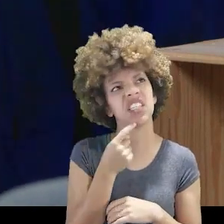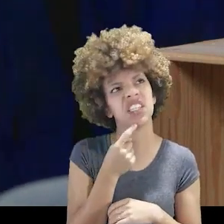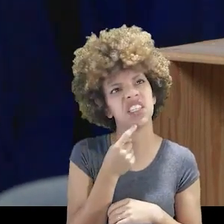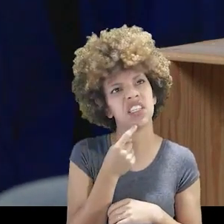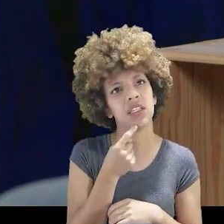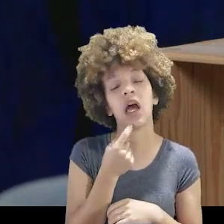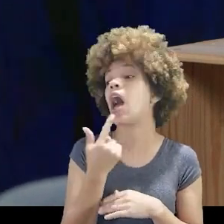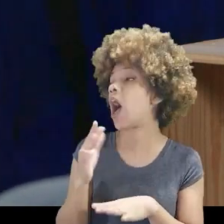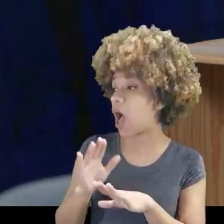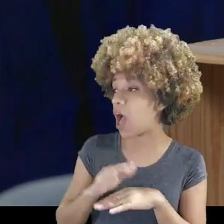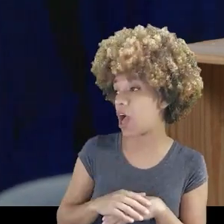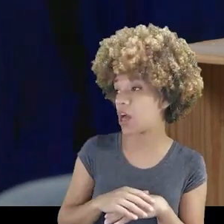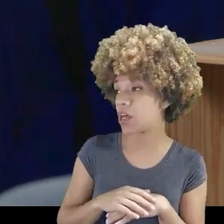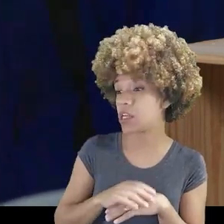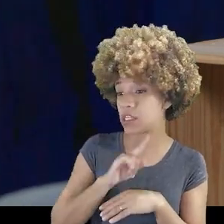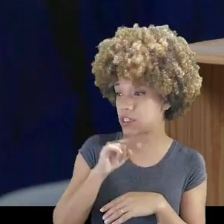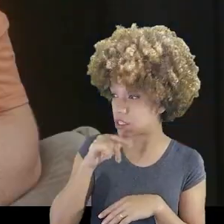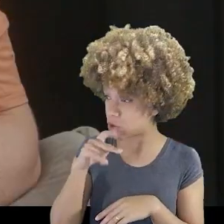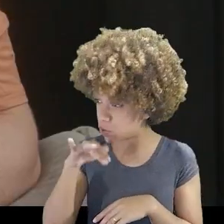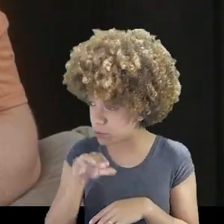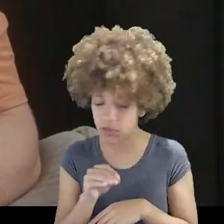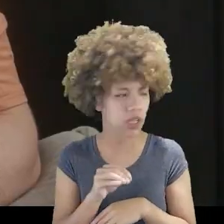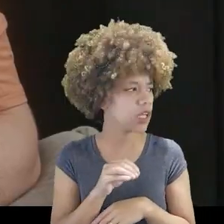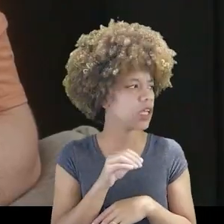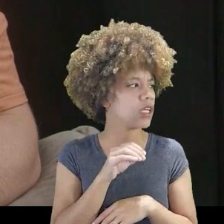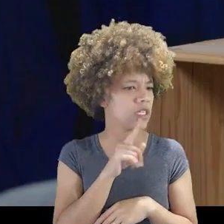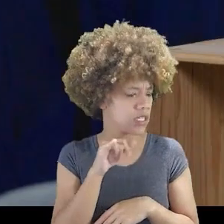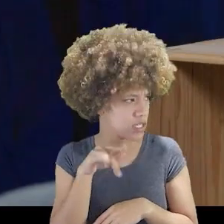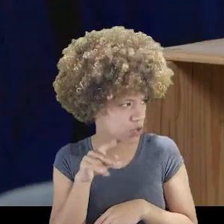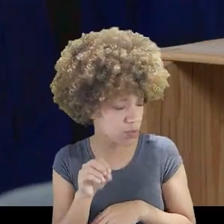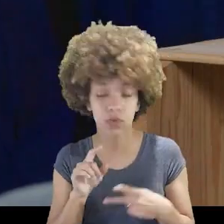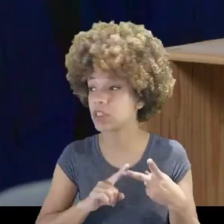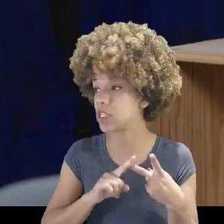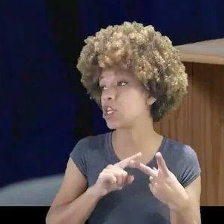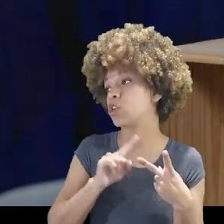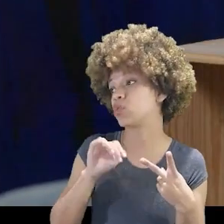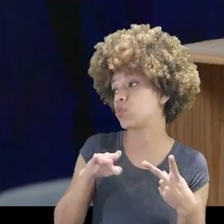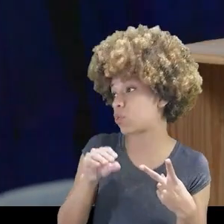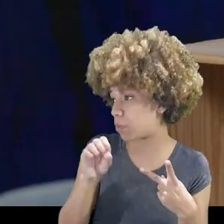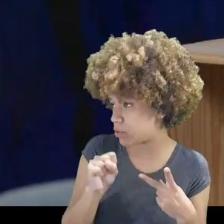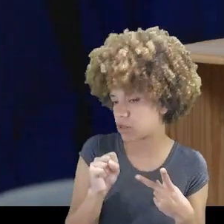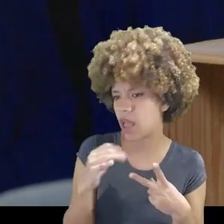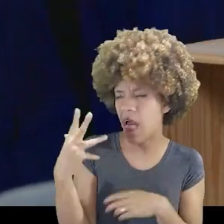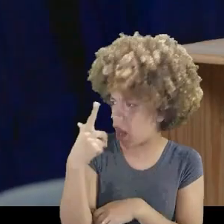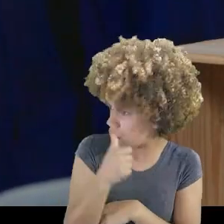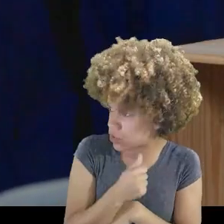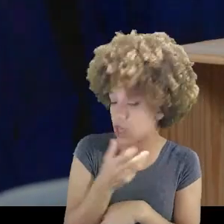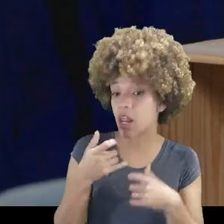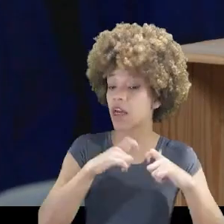fazem os íncubos e súcubos conhece e Inclusive inclusive já ouvi falar mulher e homem são lindos eles